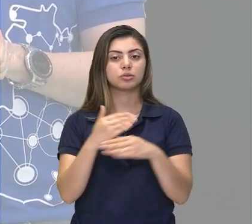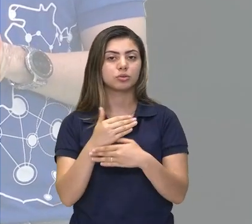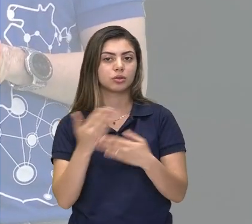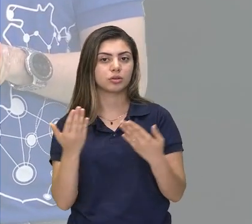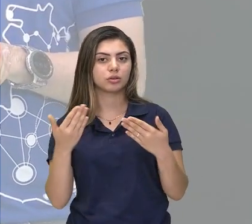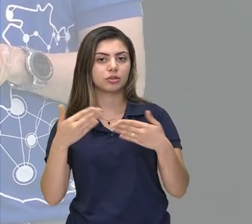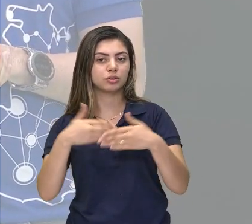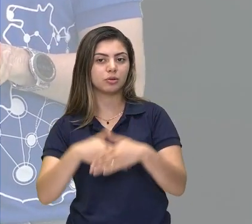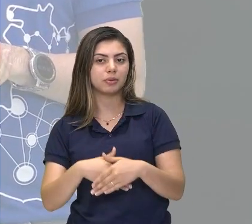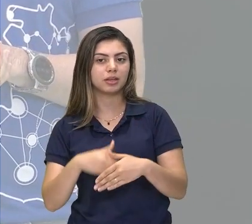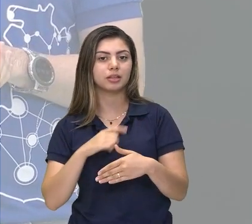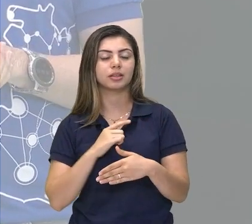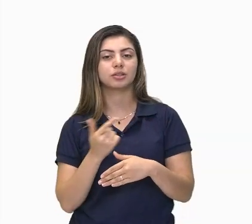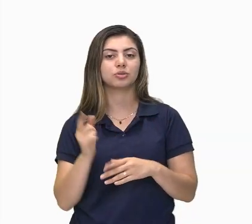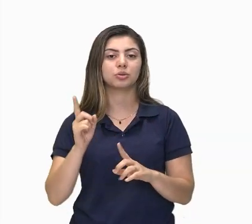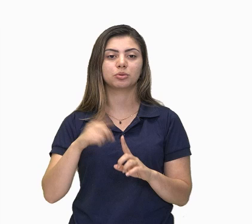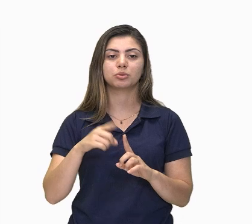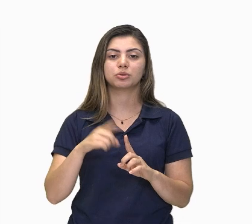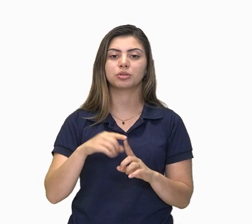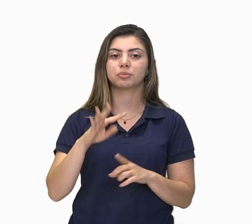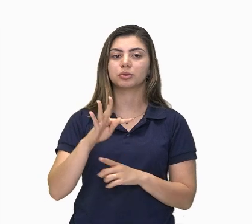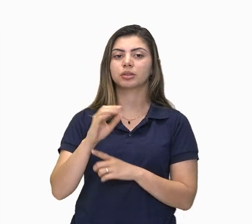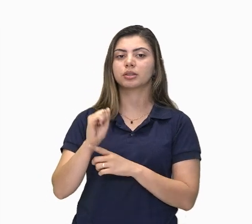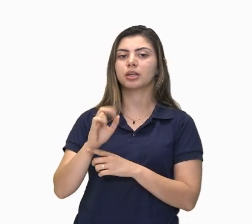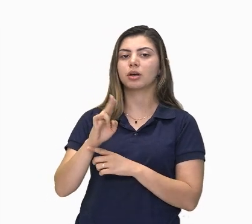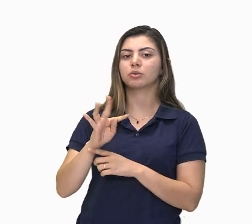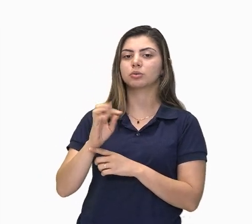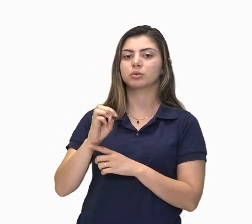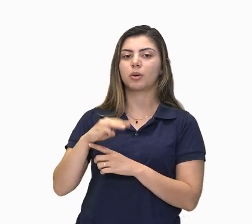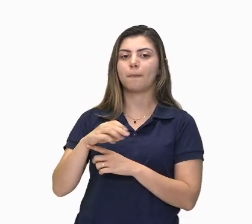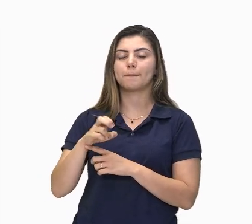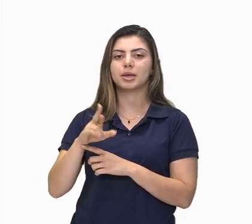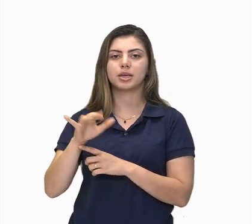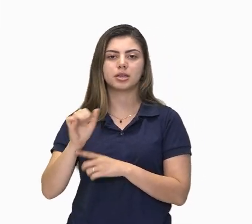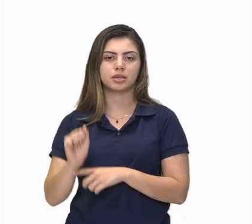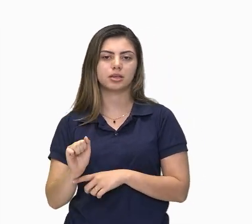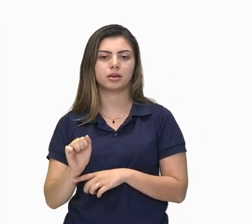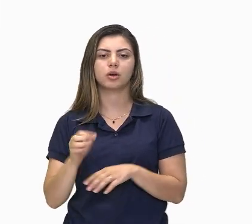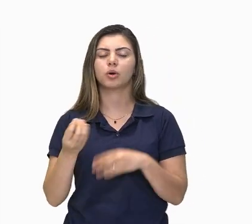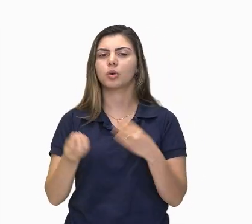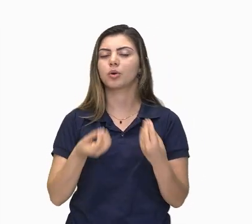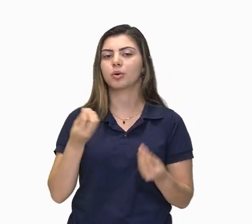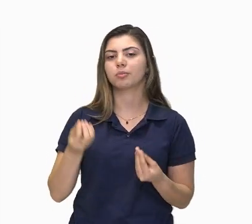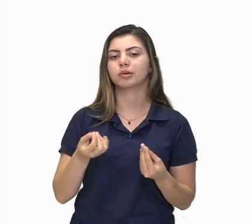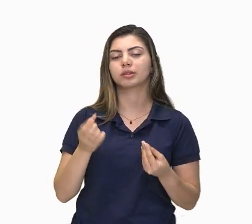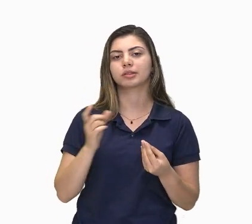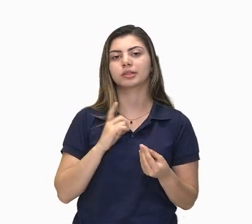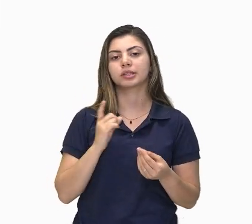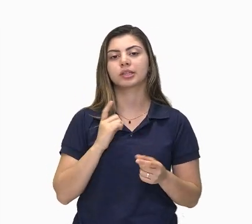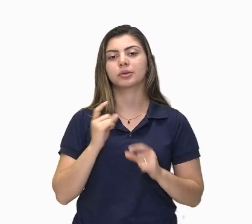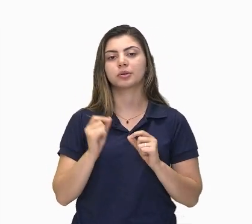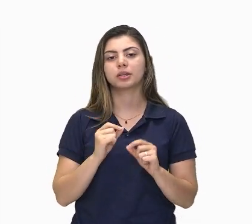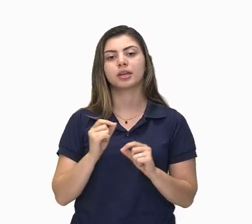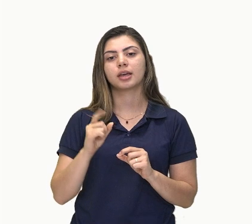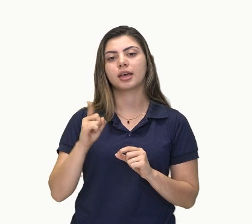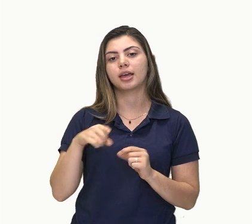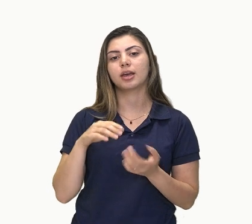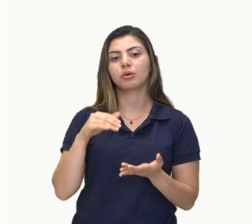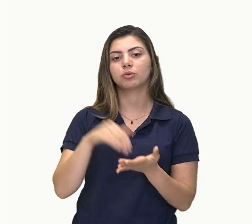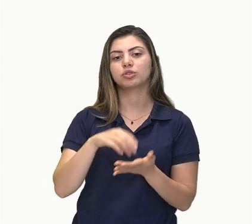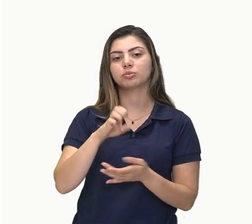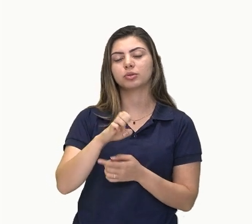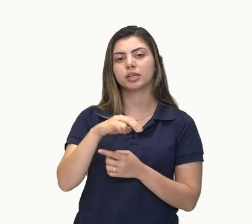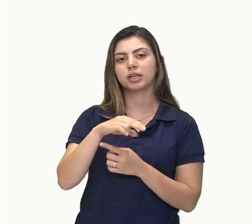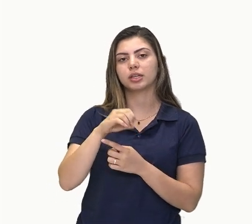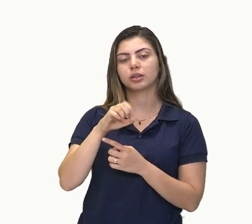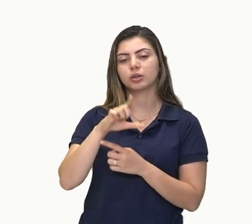a tautomeria, dê uma olhada. A tautomeria, ela vai derivar de um enol.